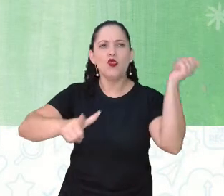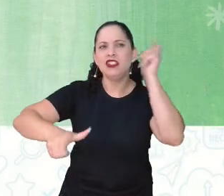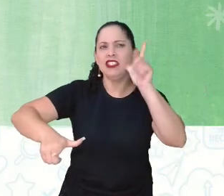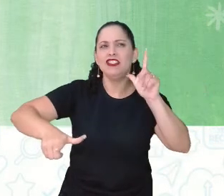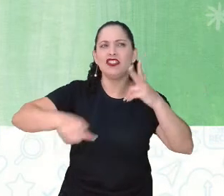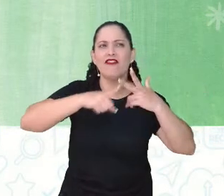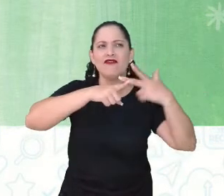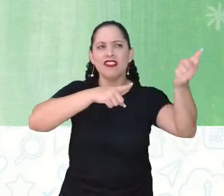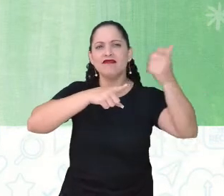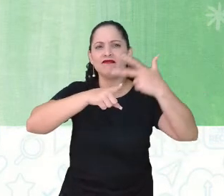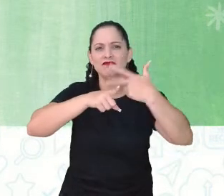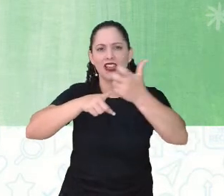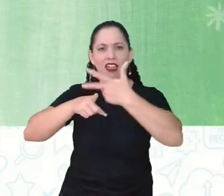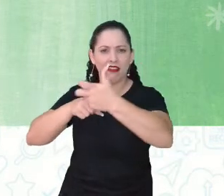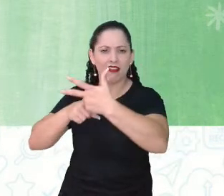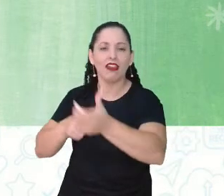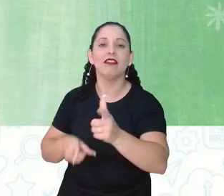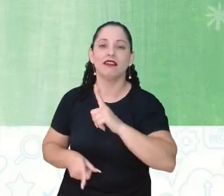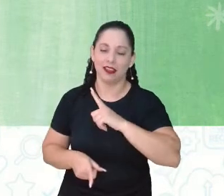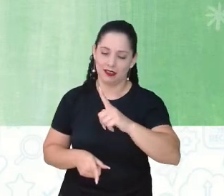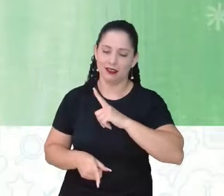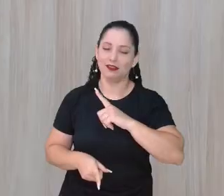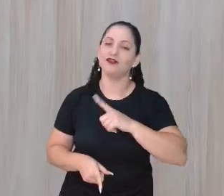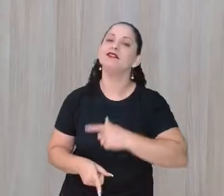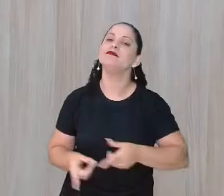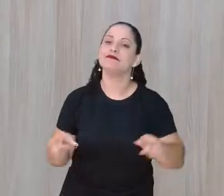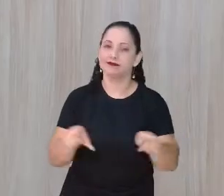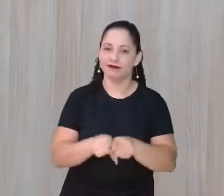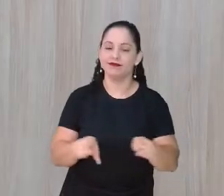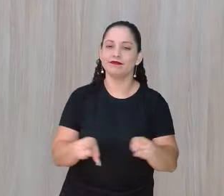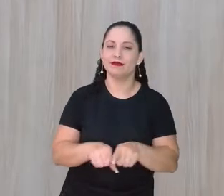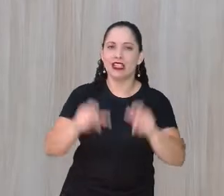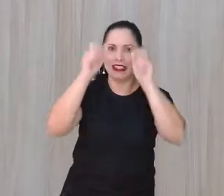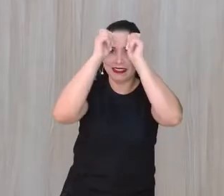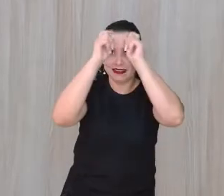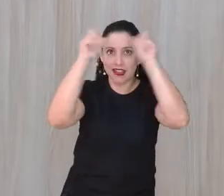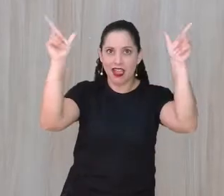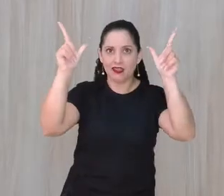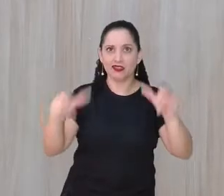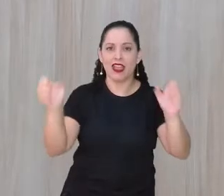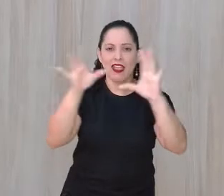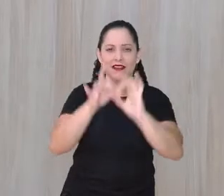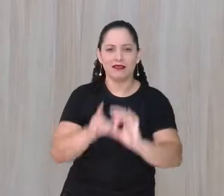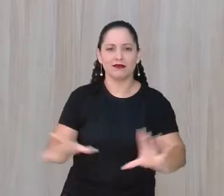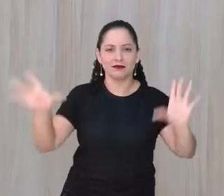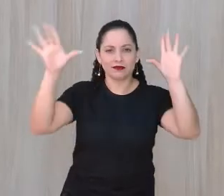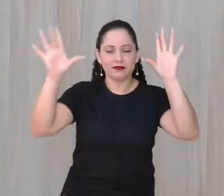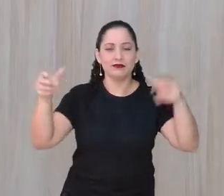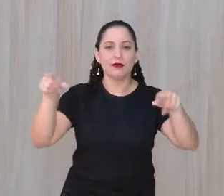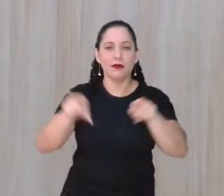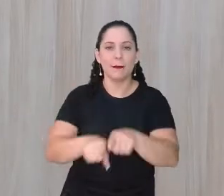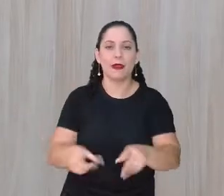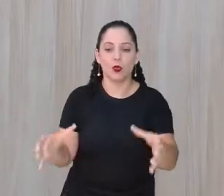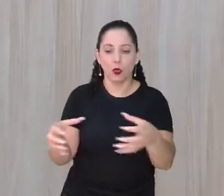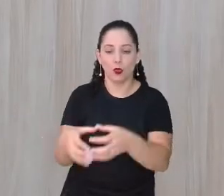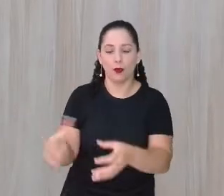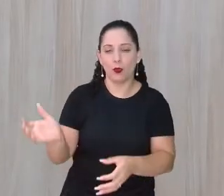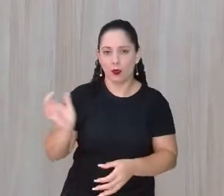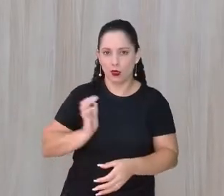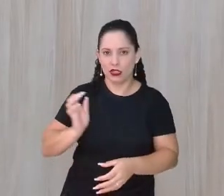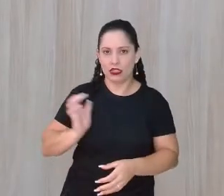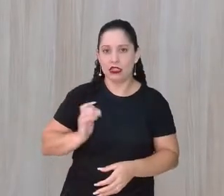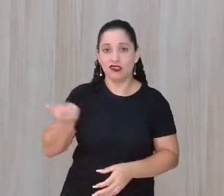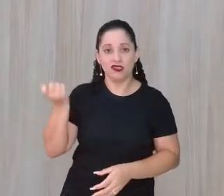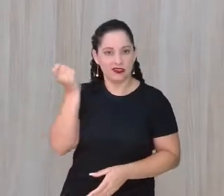ideais que foram, né, conquistados ali, ideais liberais, burgueses, né, tudo isso